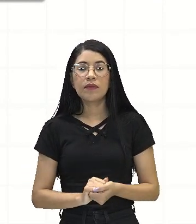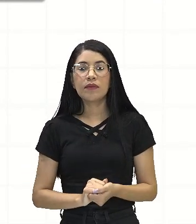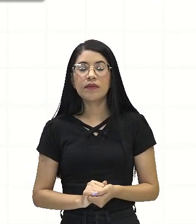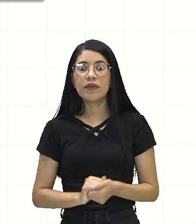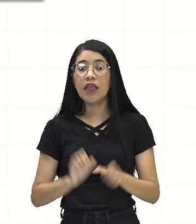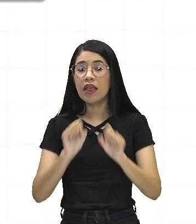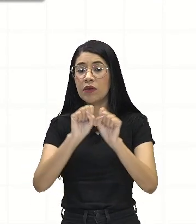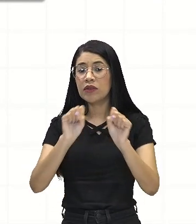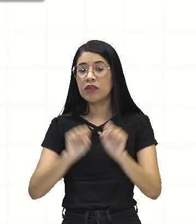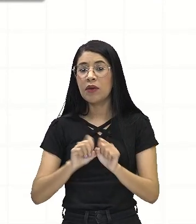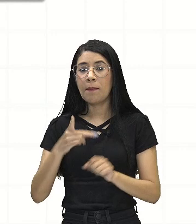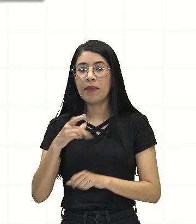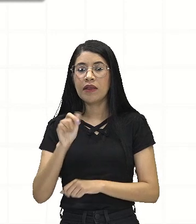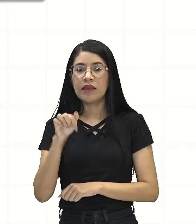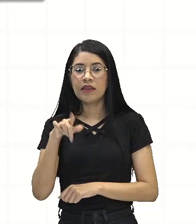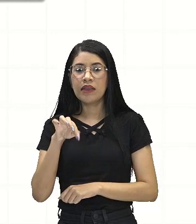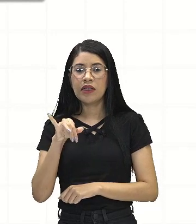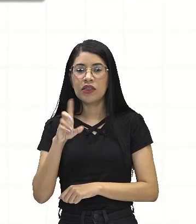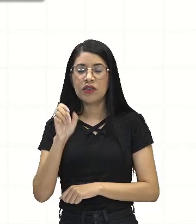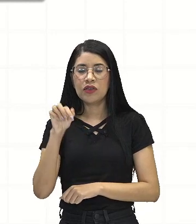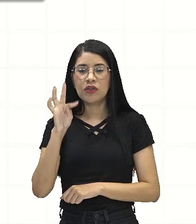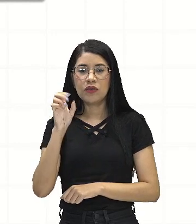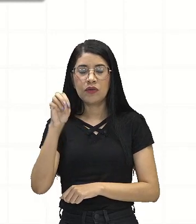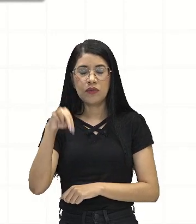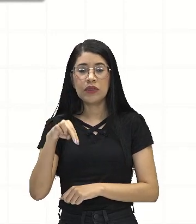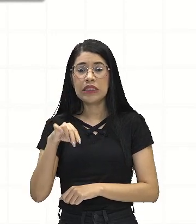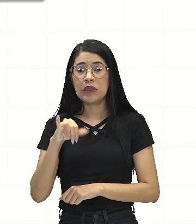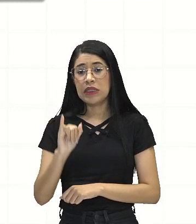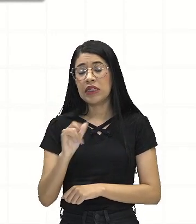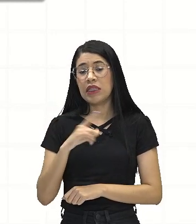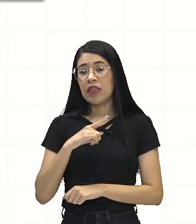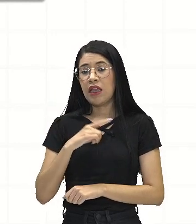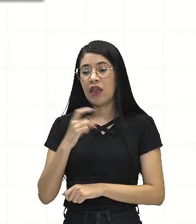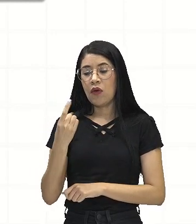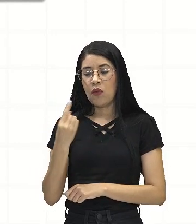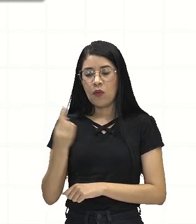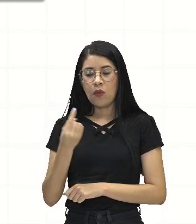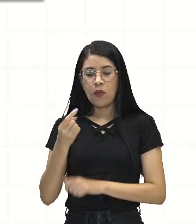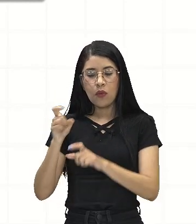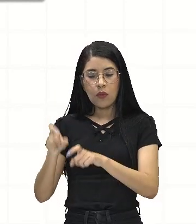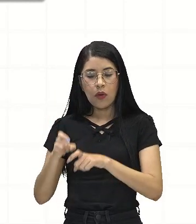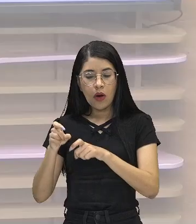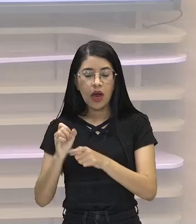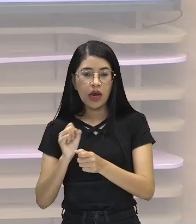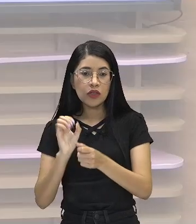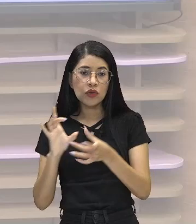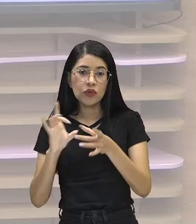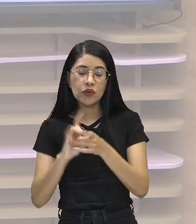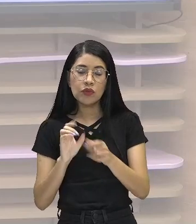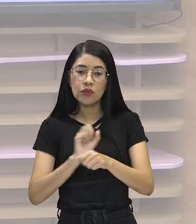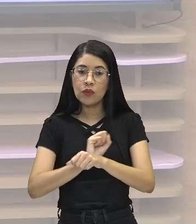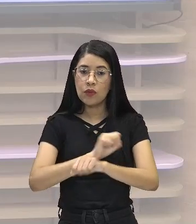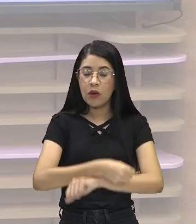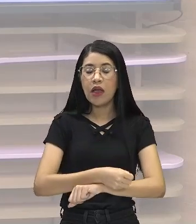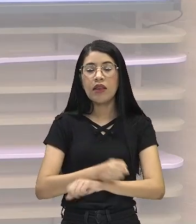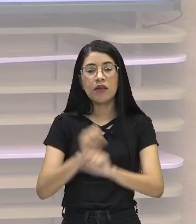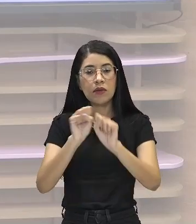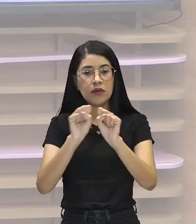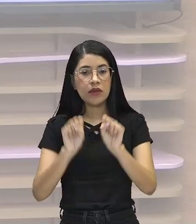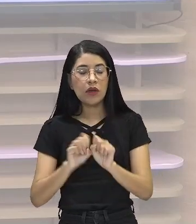a área de concentração no Vale do Paraíba, né, entre as regiões do Rio de Janeiro, São Paulo, são algumas das áreas onde a gente